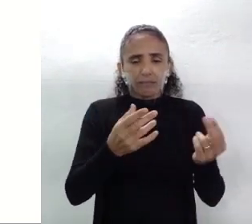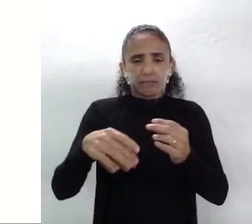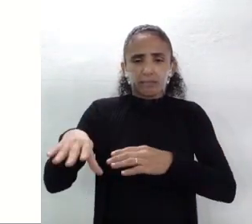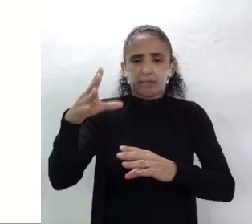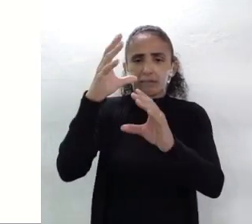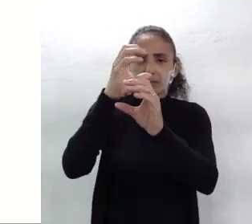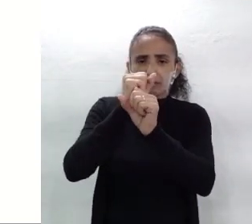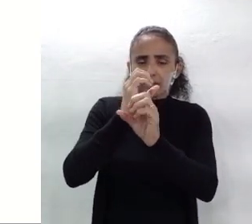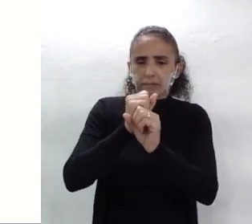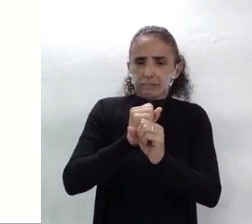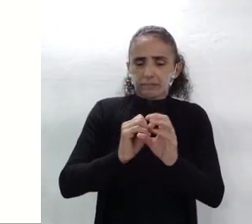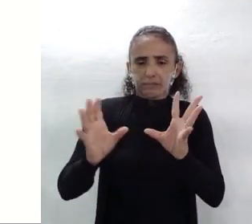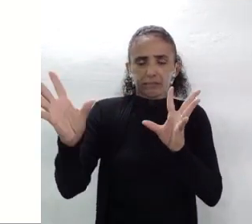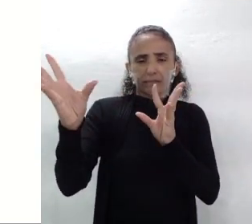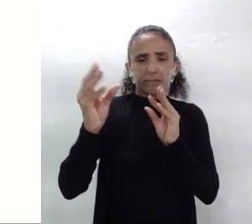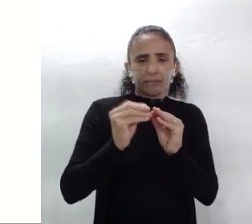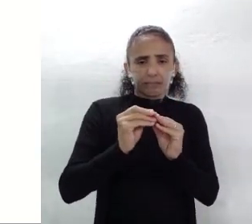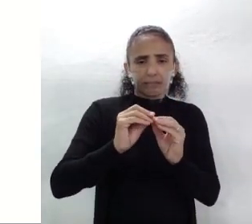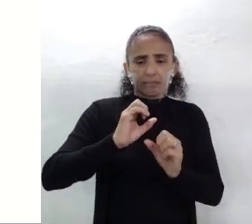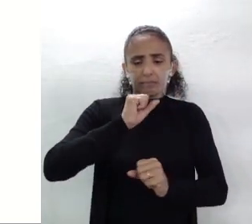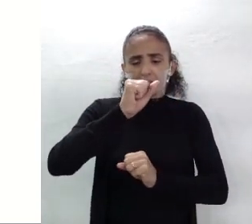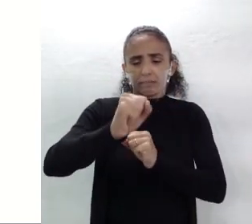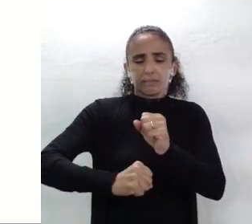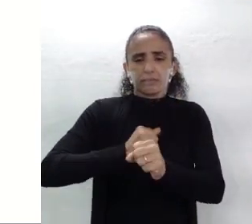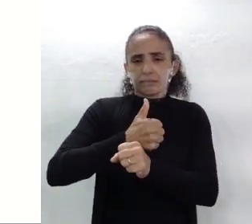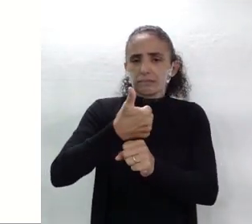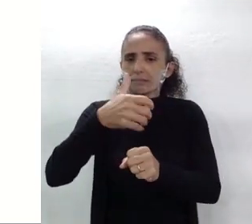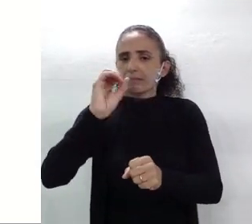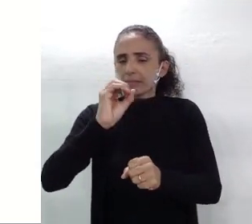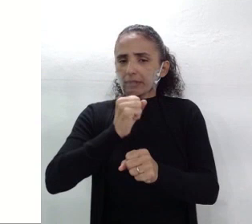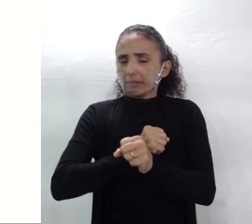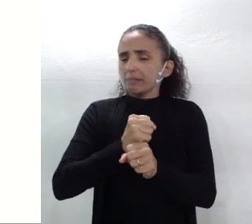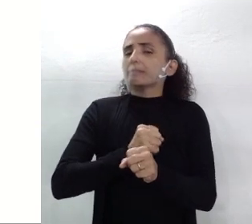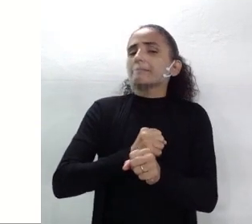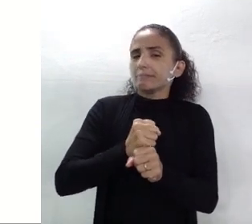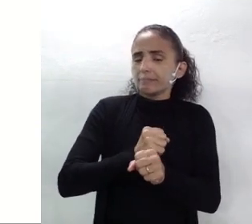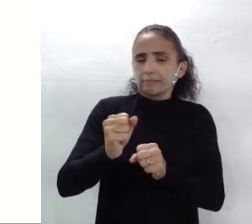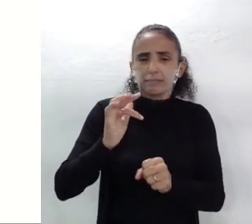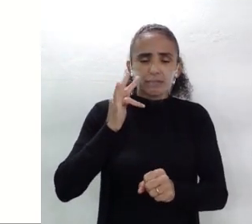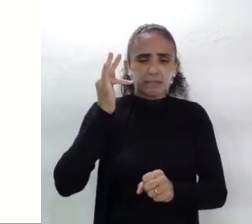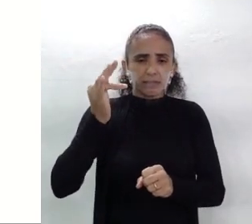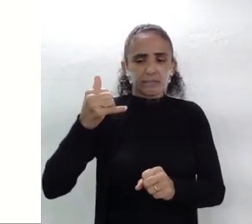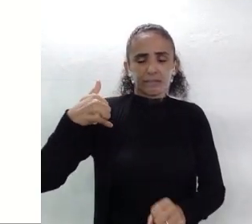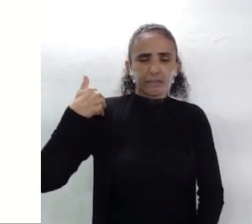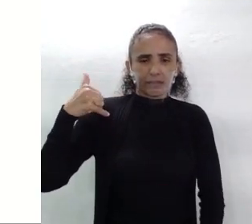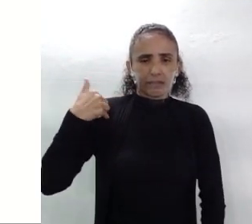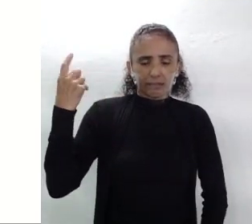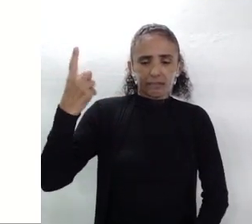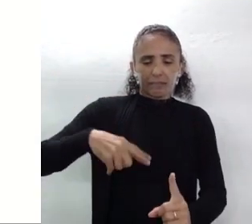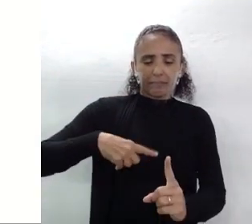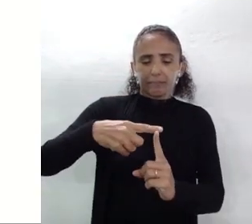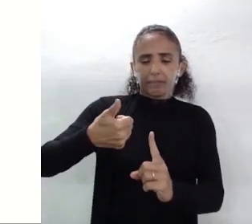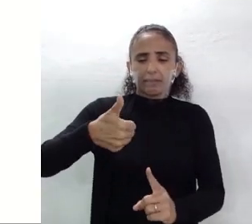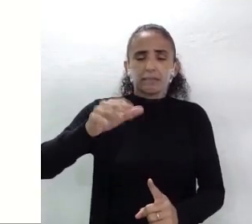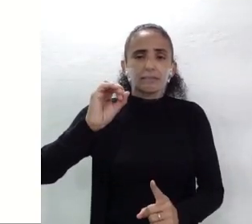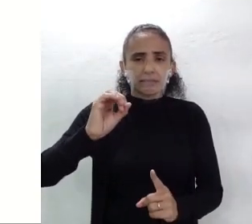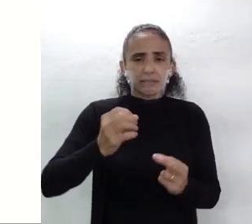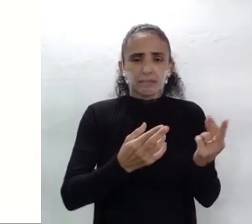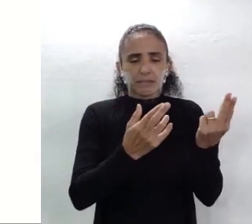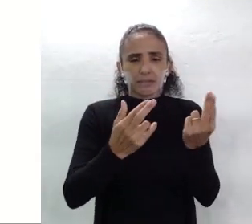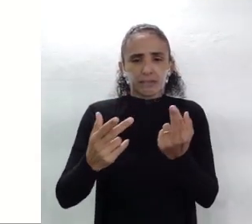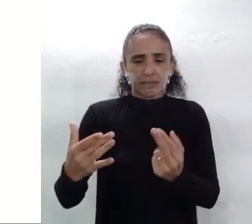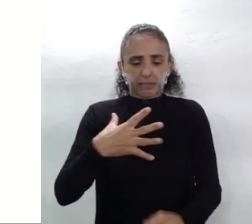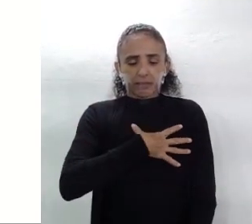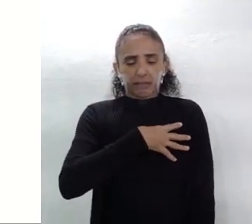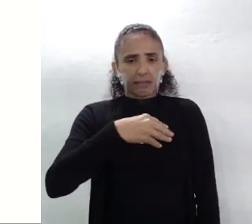porque não vai ser igual. Daqui a 10 anos, ó, 4x mais 10, a idade do pai mais 10, vai ser igual à idade